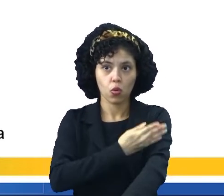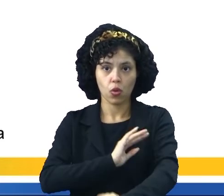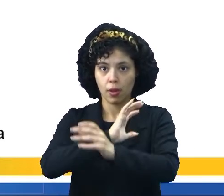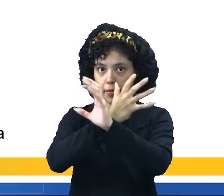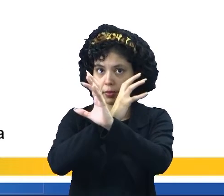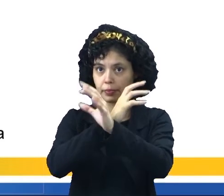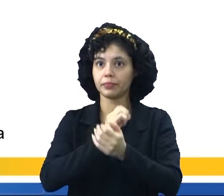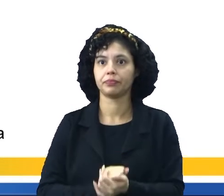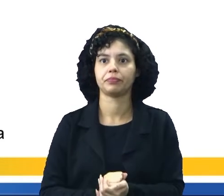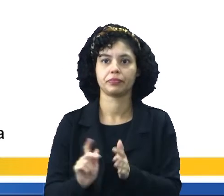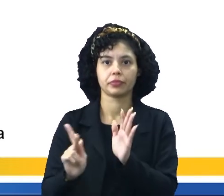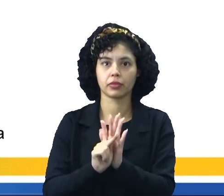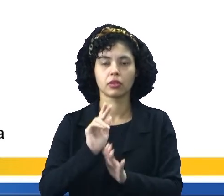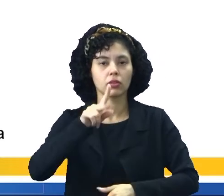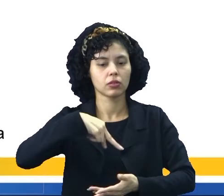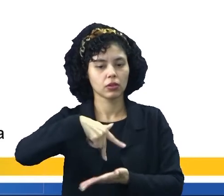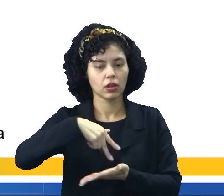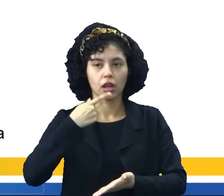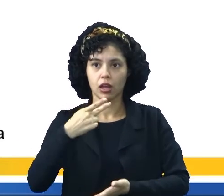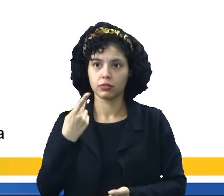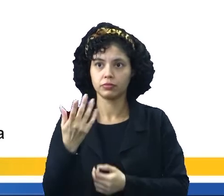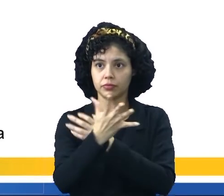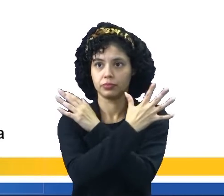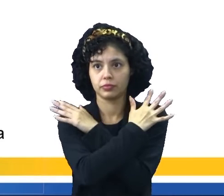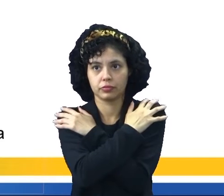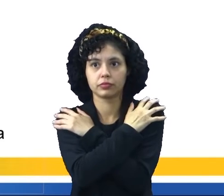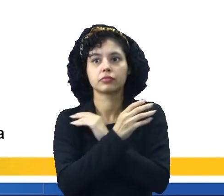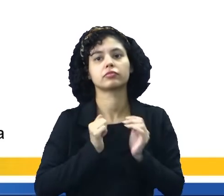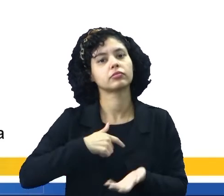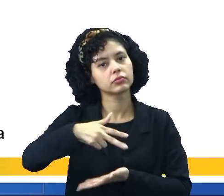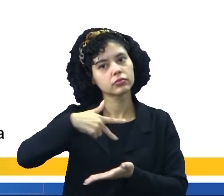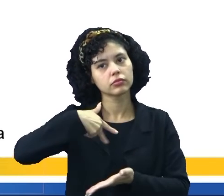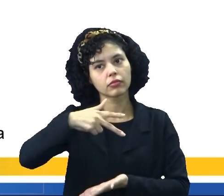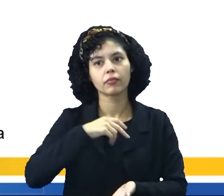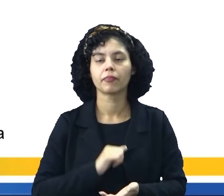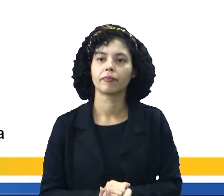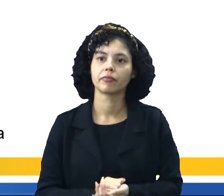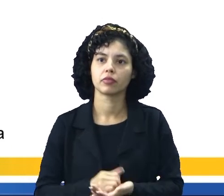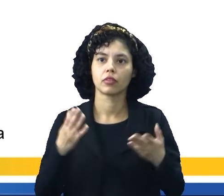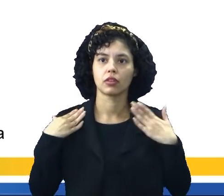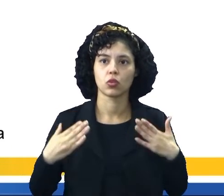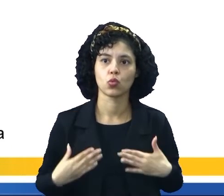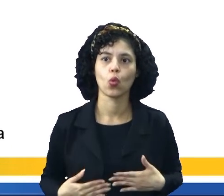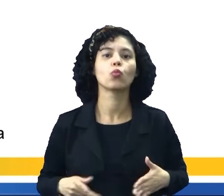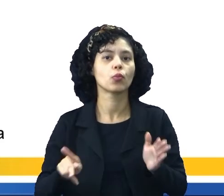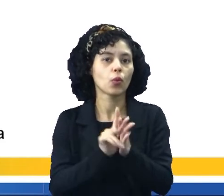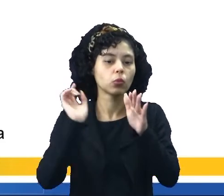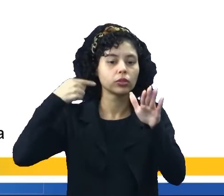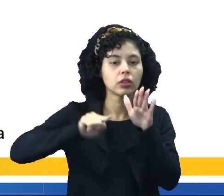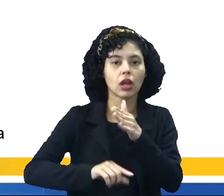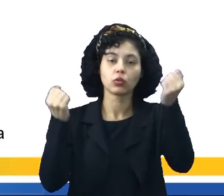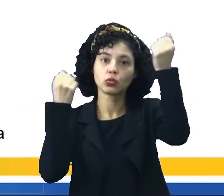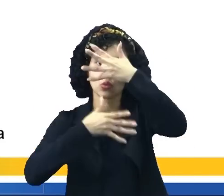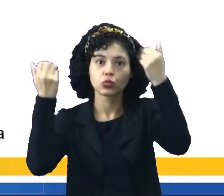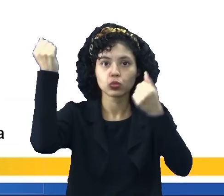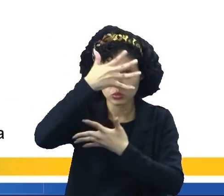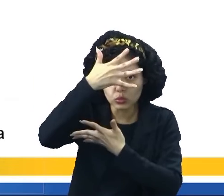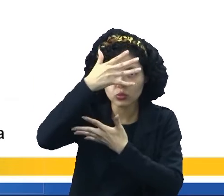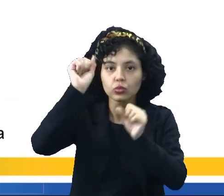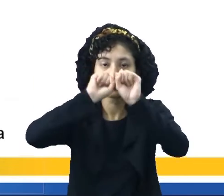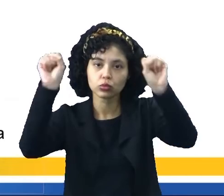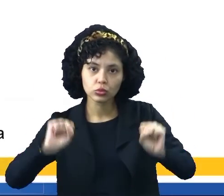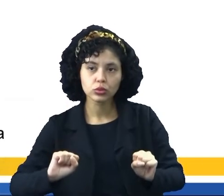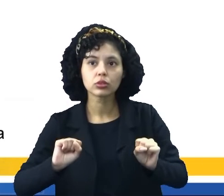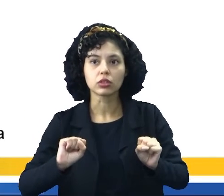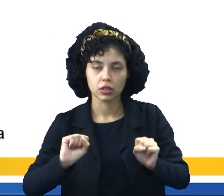esquelética. Determinações como andar, falar, abraçar, correr. Então nós temos corpos celulares dentro dos neurônios, do sistema nervoso central, que